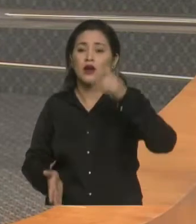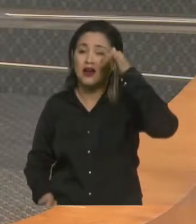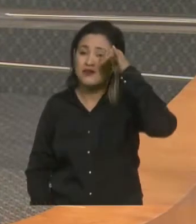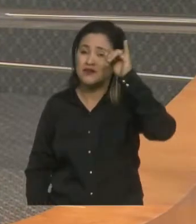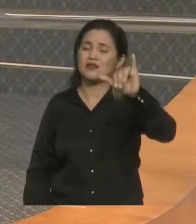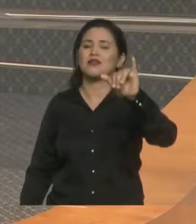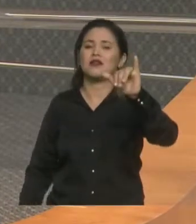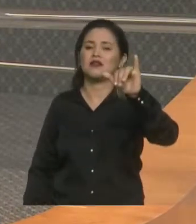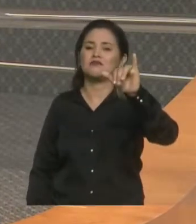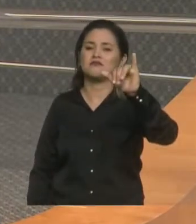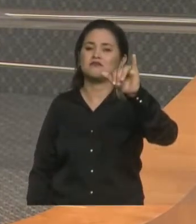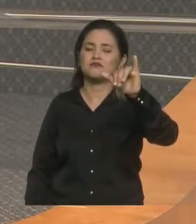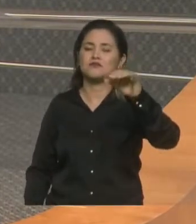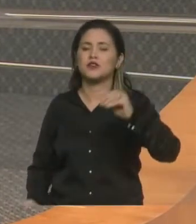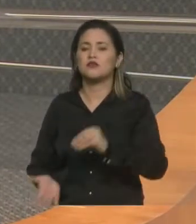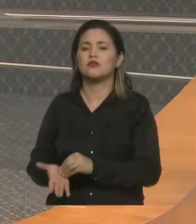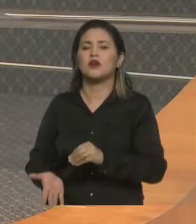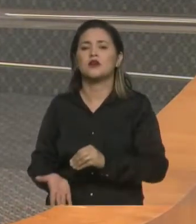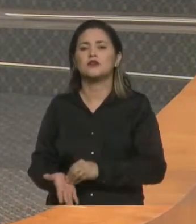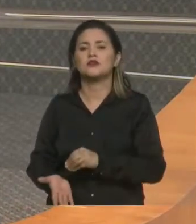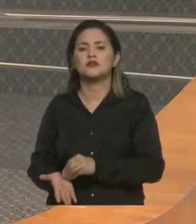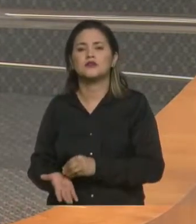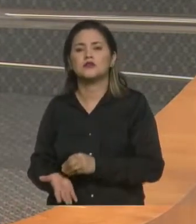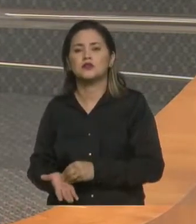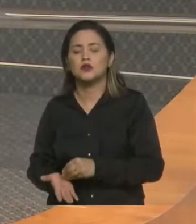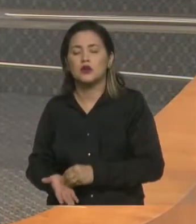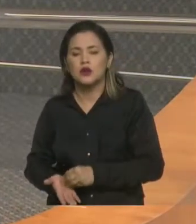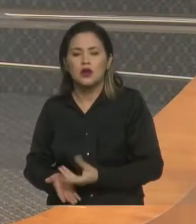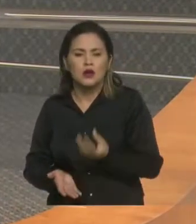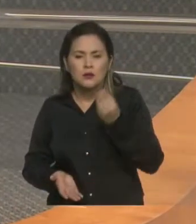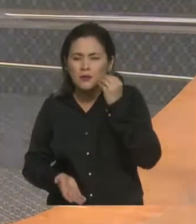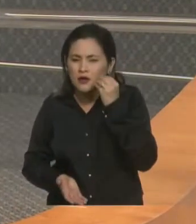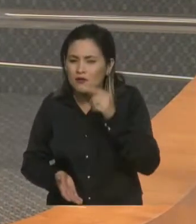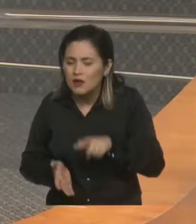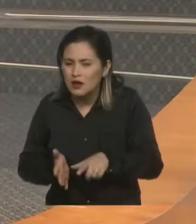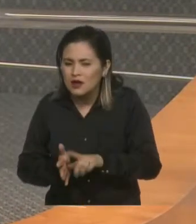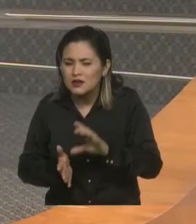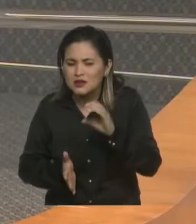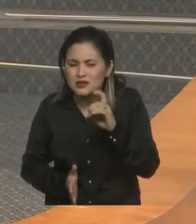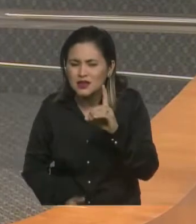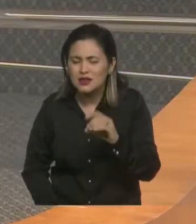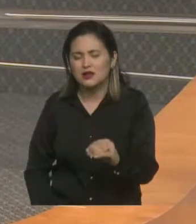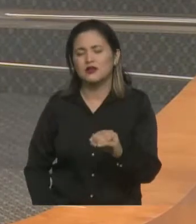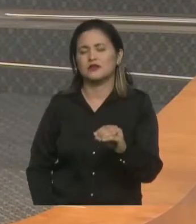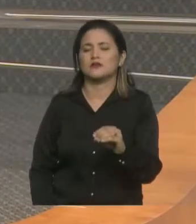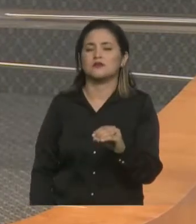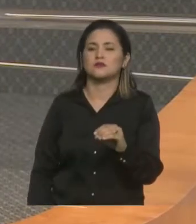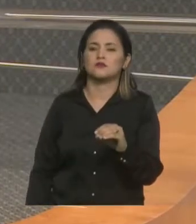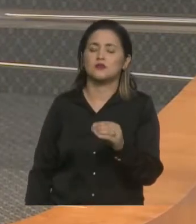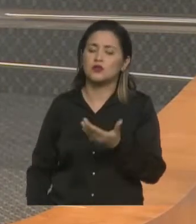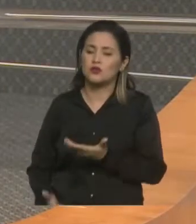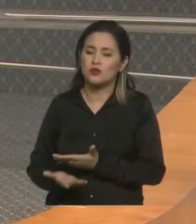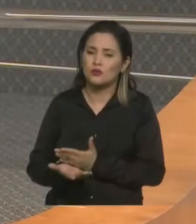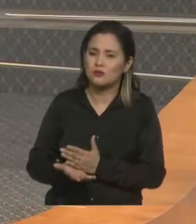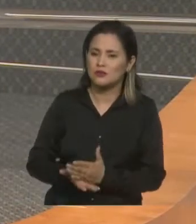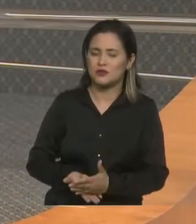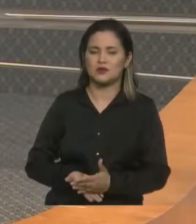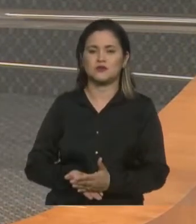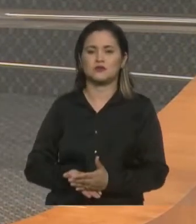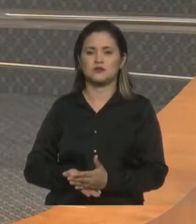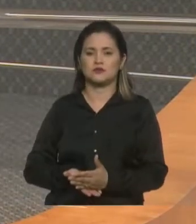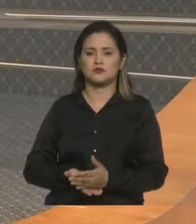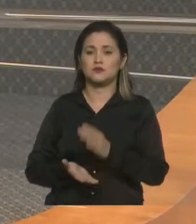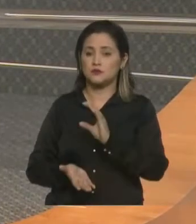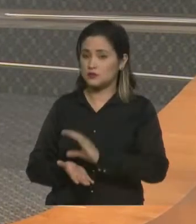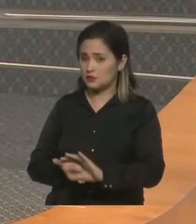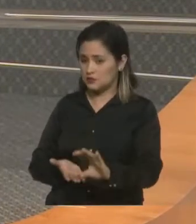um investimento em prevenção no Estado do Maranhão. E o fundo, a concepção dele, é essa, porque se